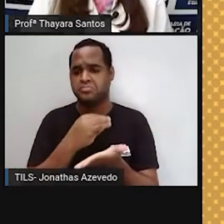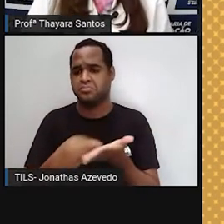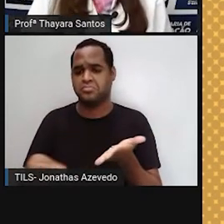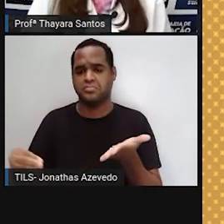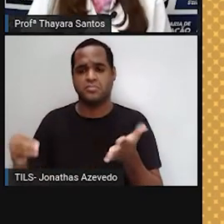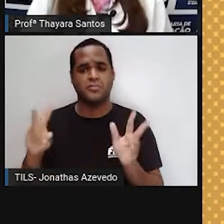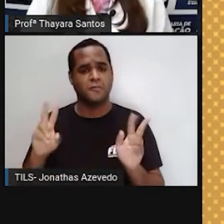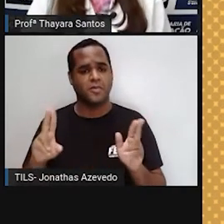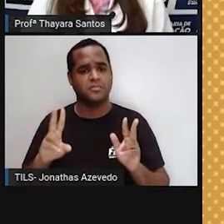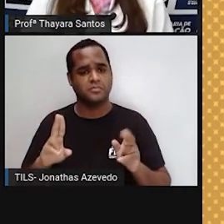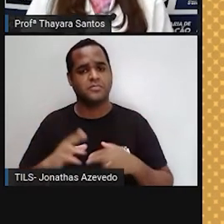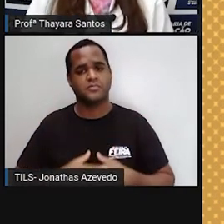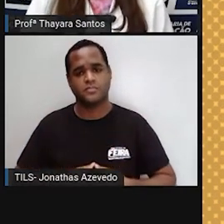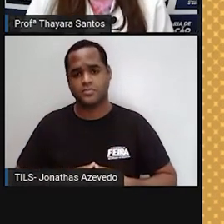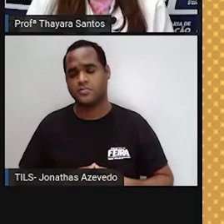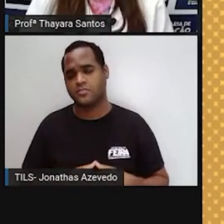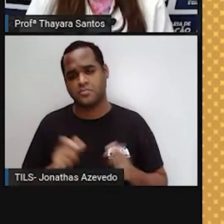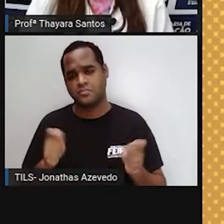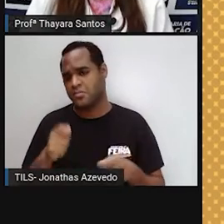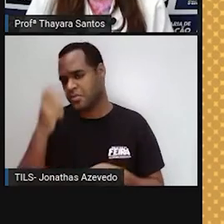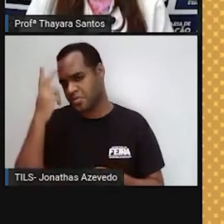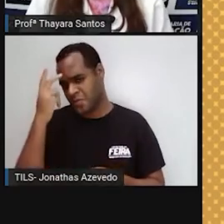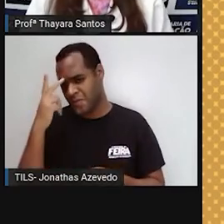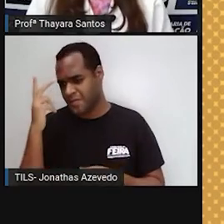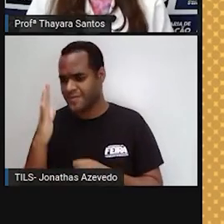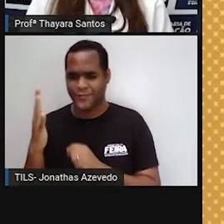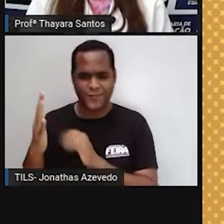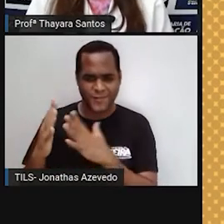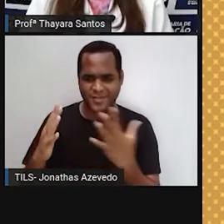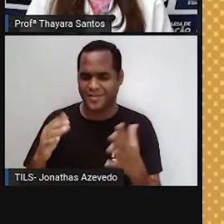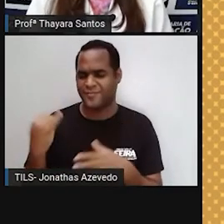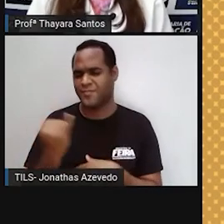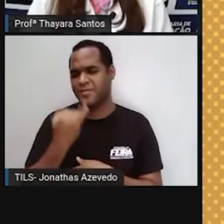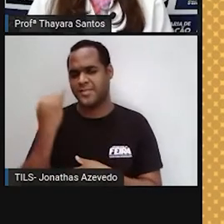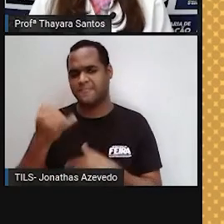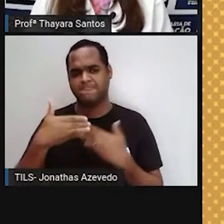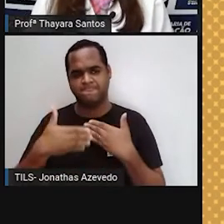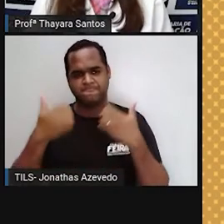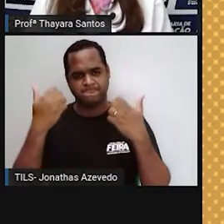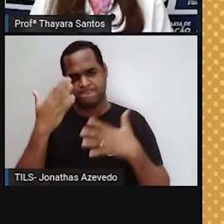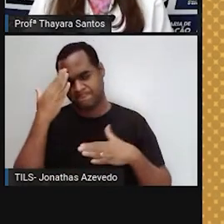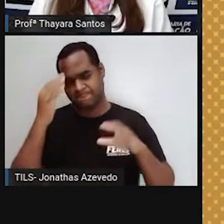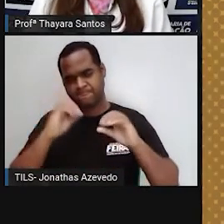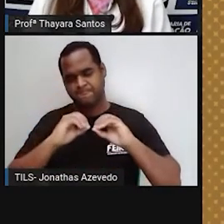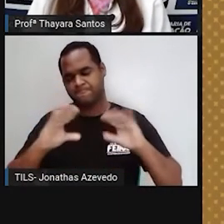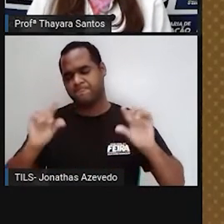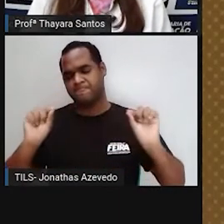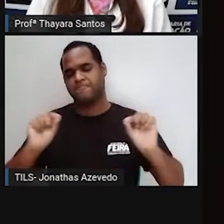daquele que gerou ele. E isso para a natureza não é interessante, e a gente vai entender mais adiante por quê.